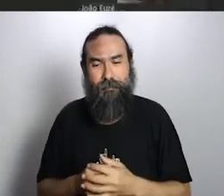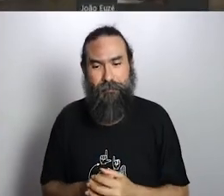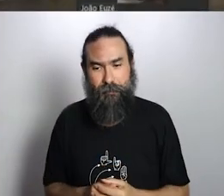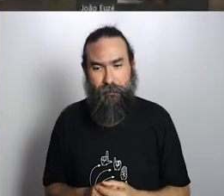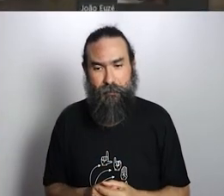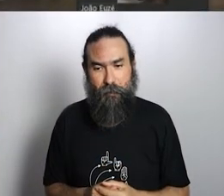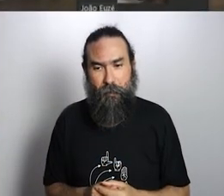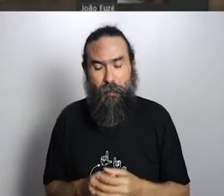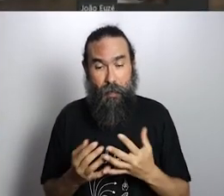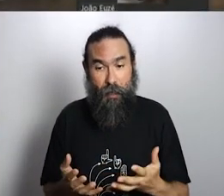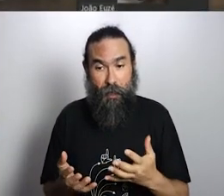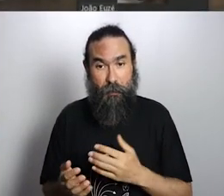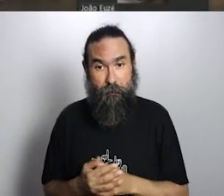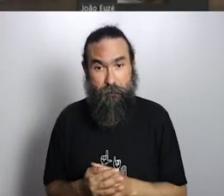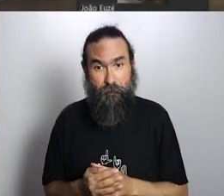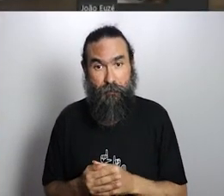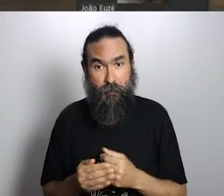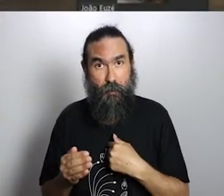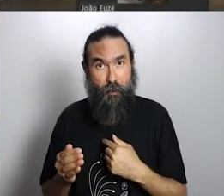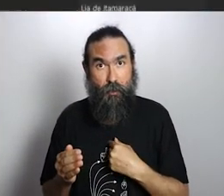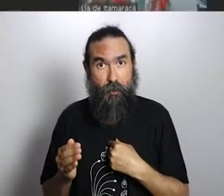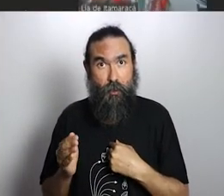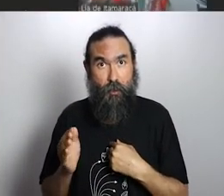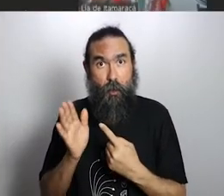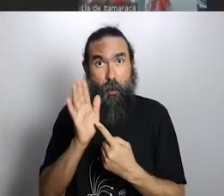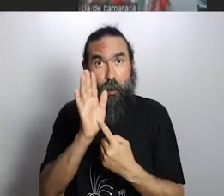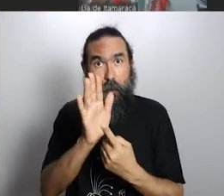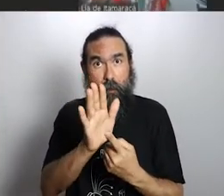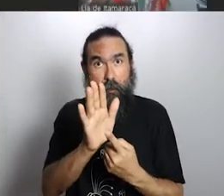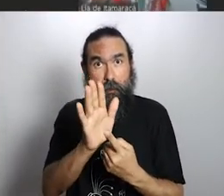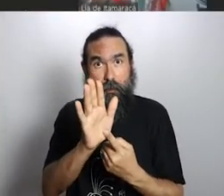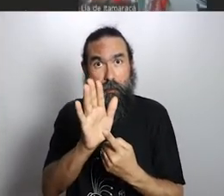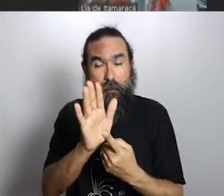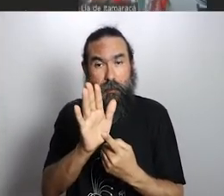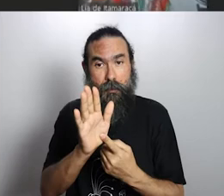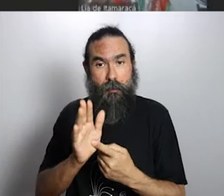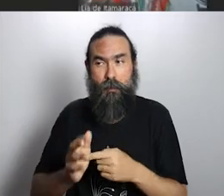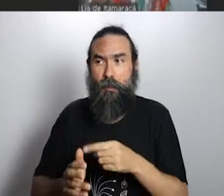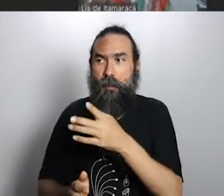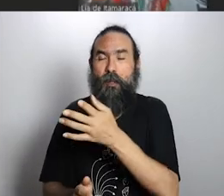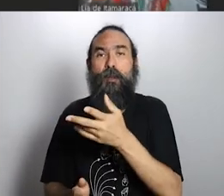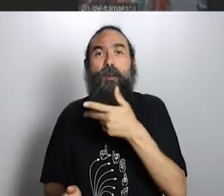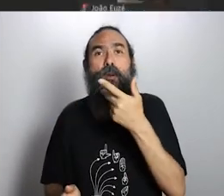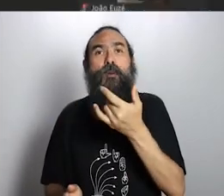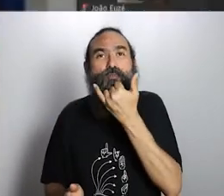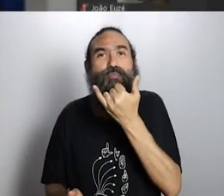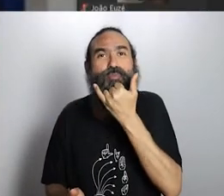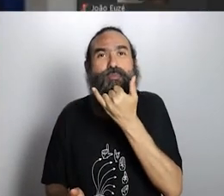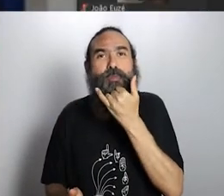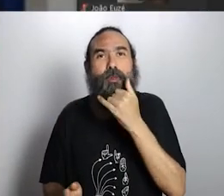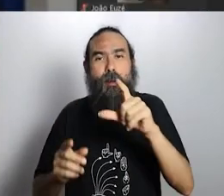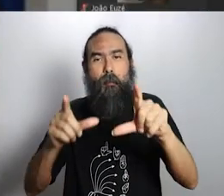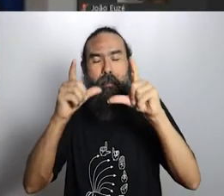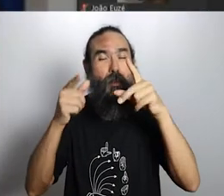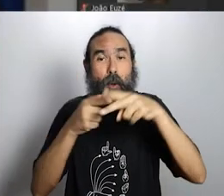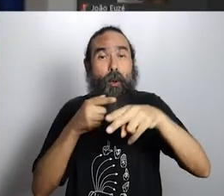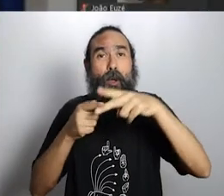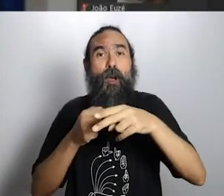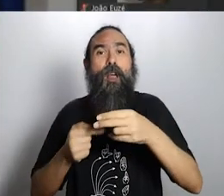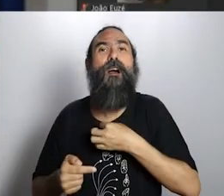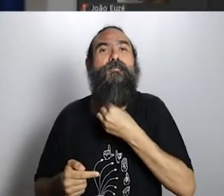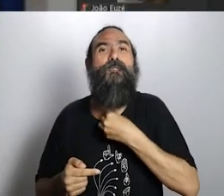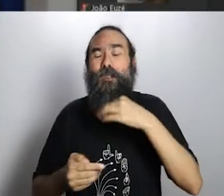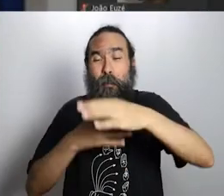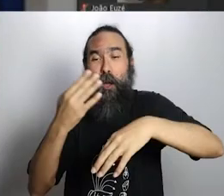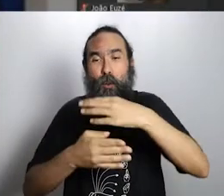Eu trago Lia na minha região. Silencia, João, aí. João José, agora. João, meu santo,